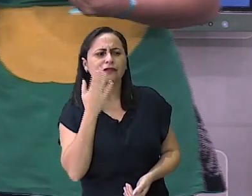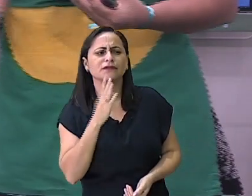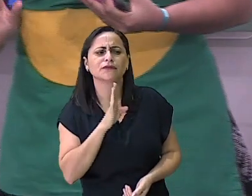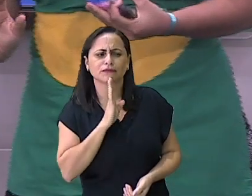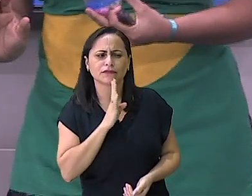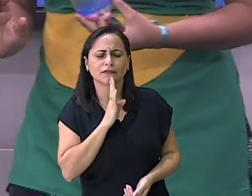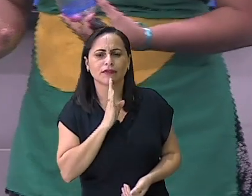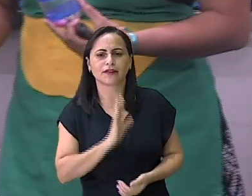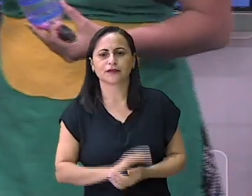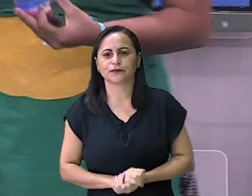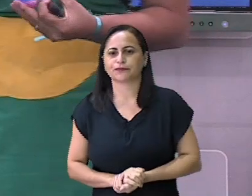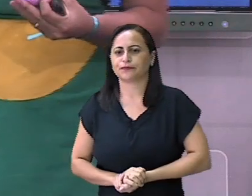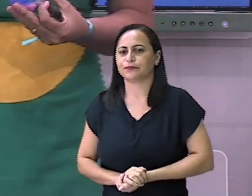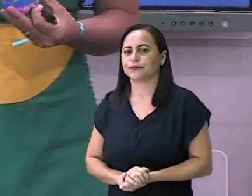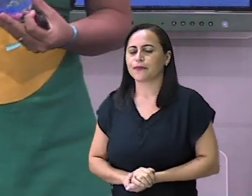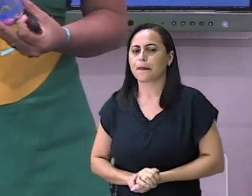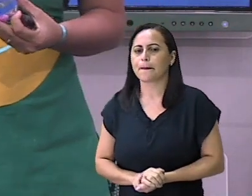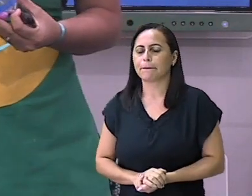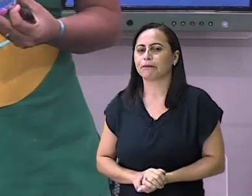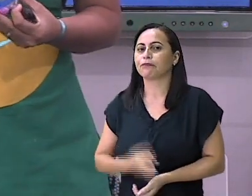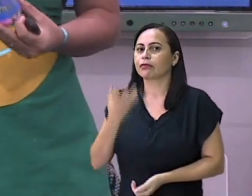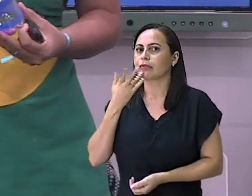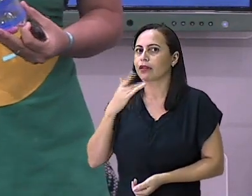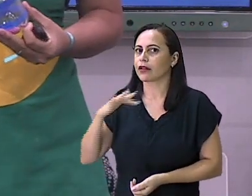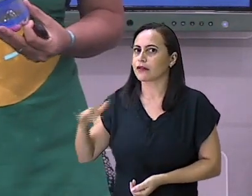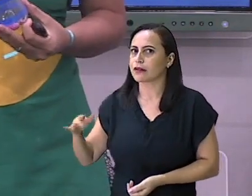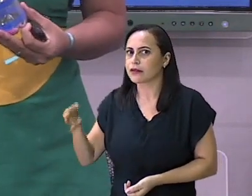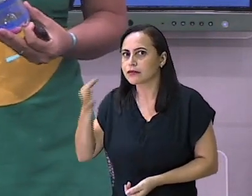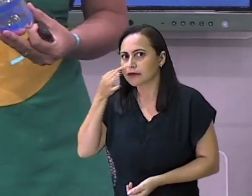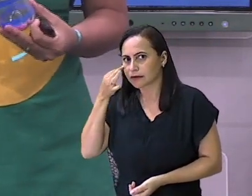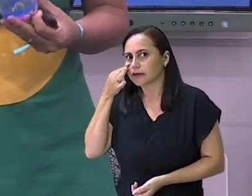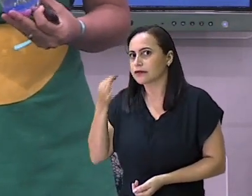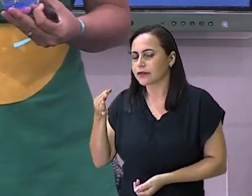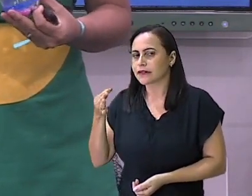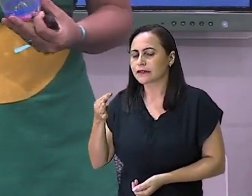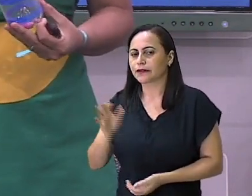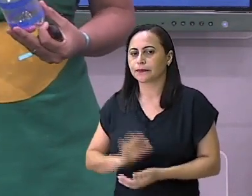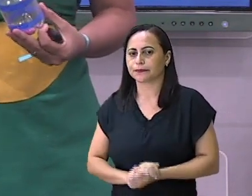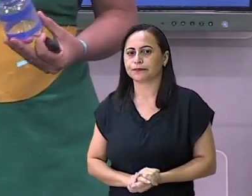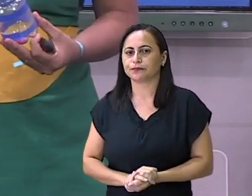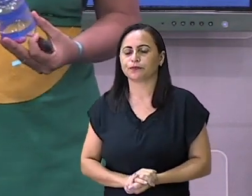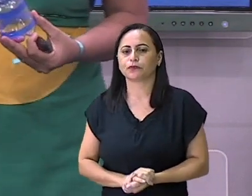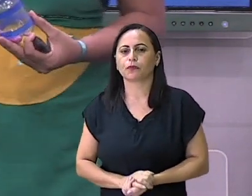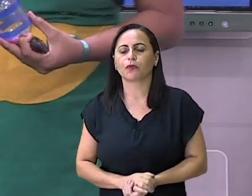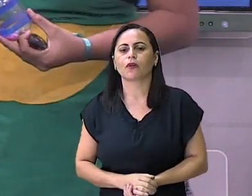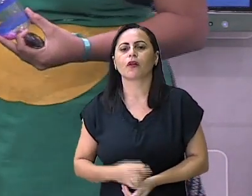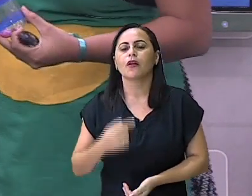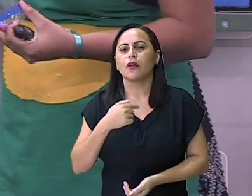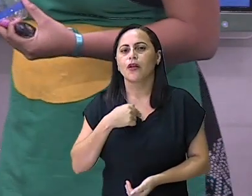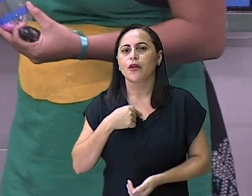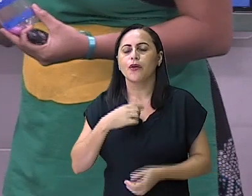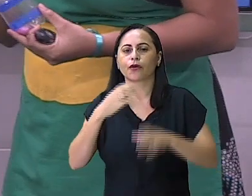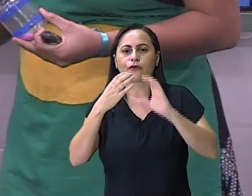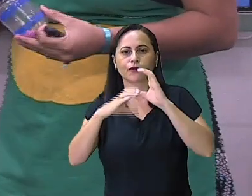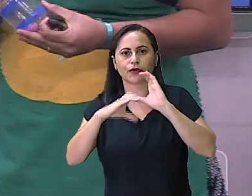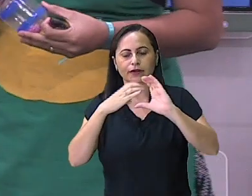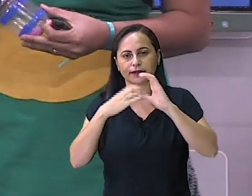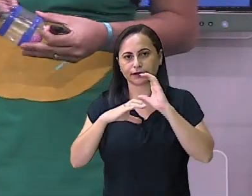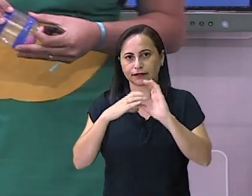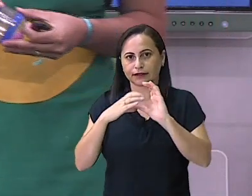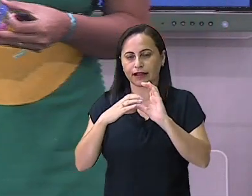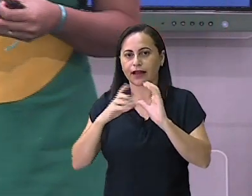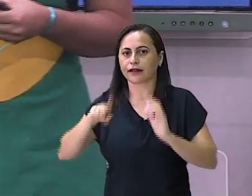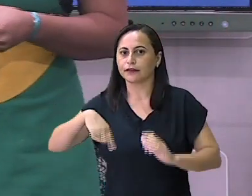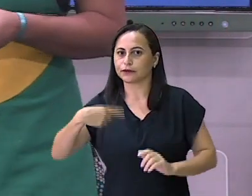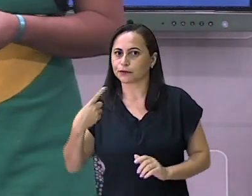conheço? Crianças, então preste atenção, tá bom? Eu vou cantar devagar. Depois a professora Karina